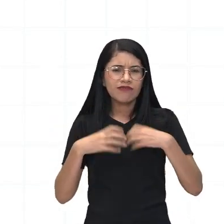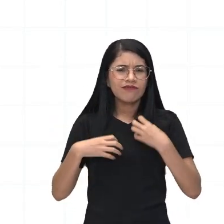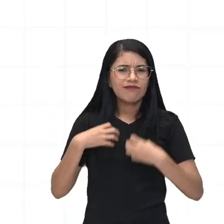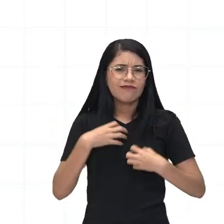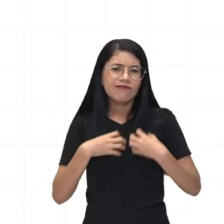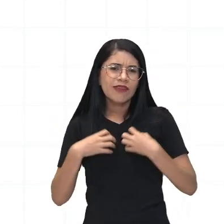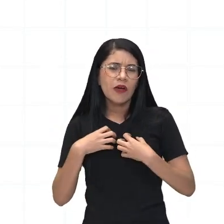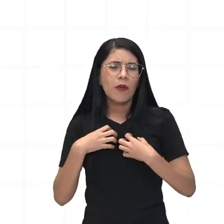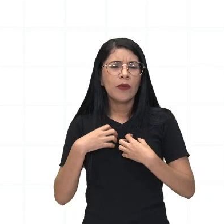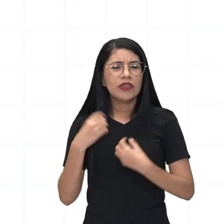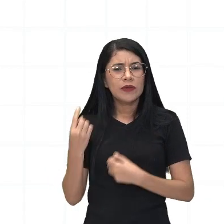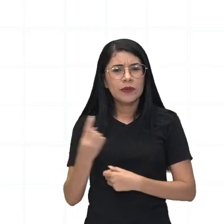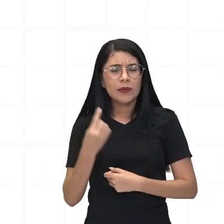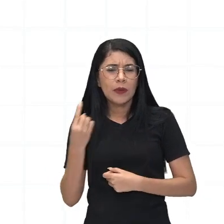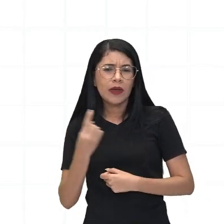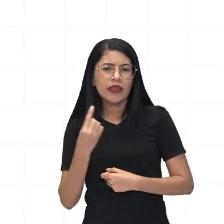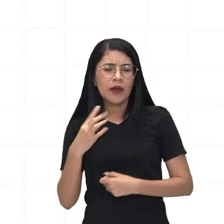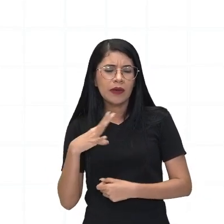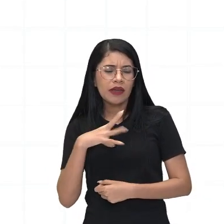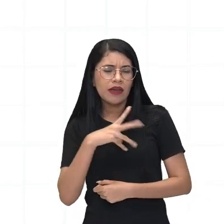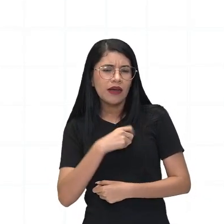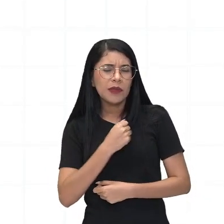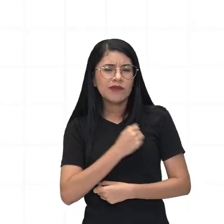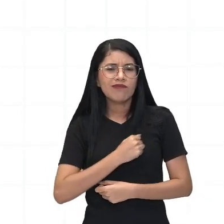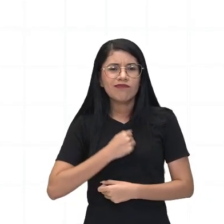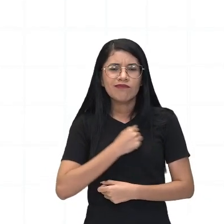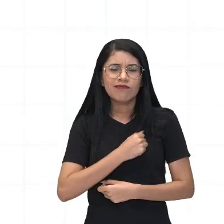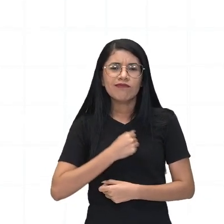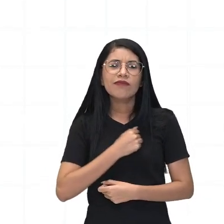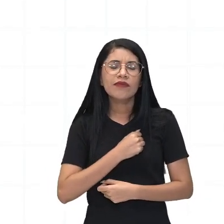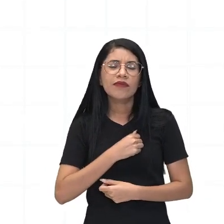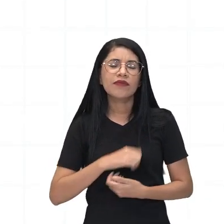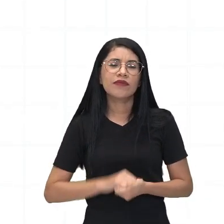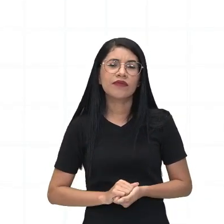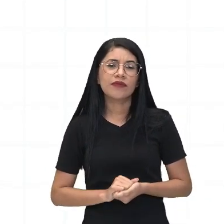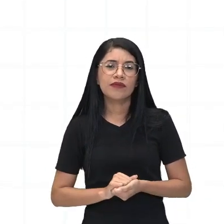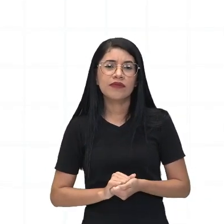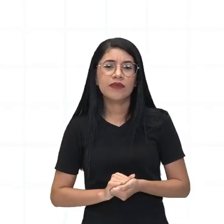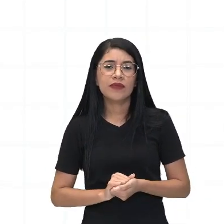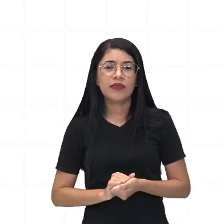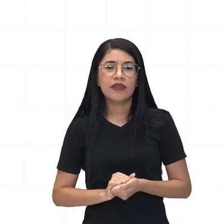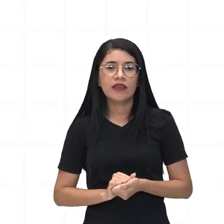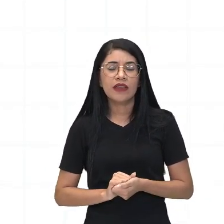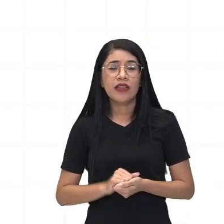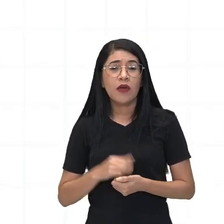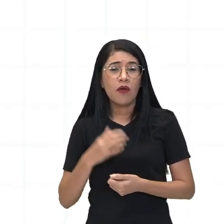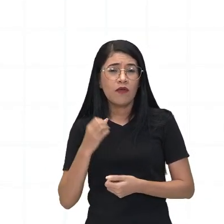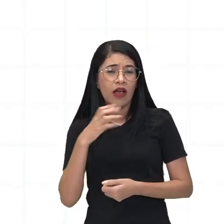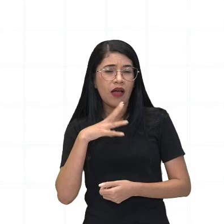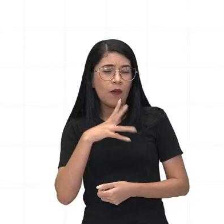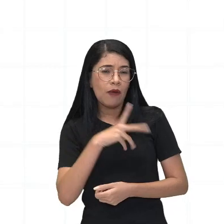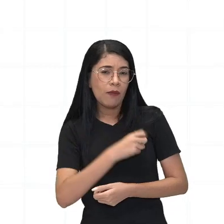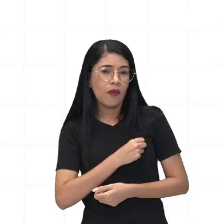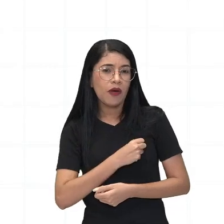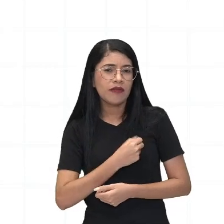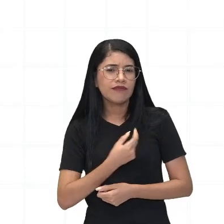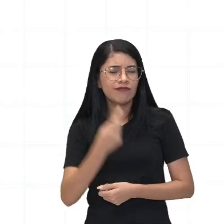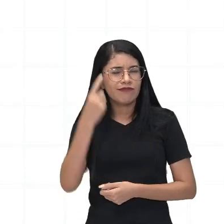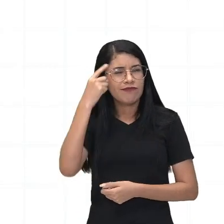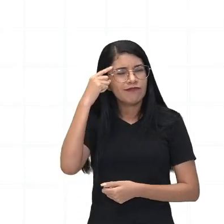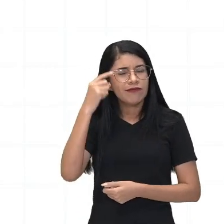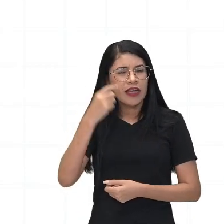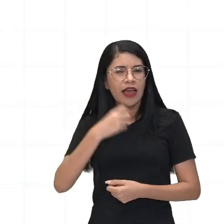quem ama. Vamos lá, avançando? Eu possa me dizer do amor que tive, que não